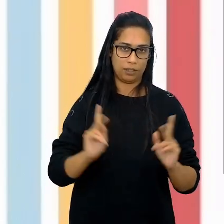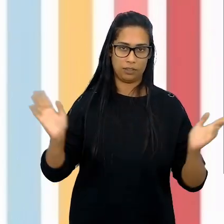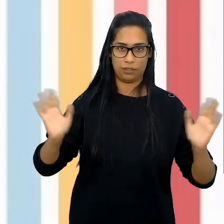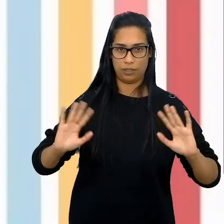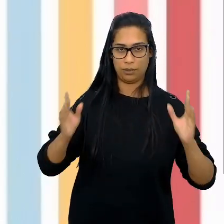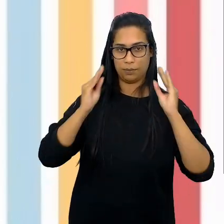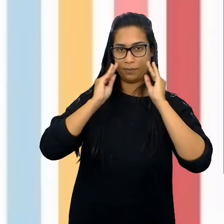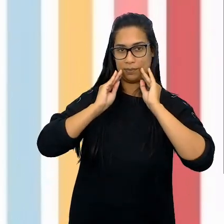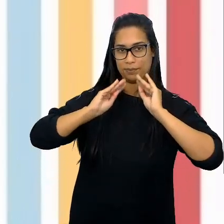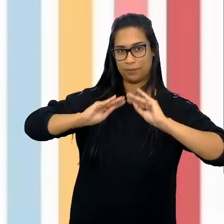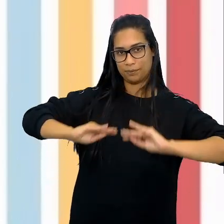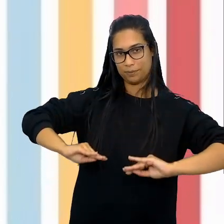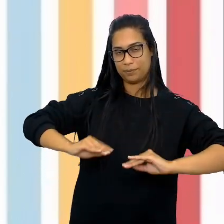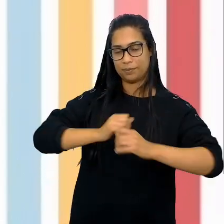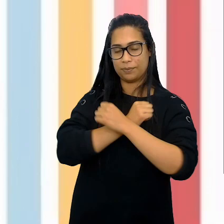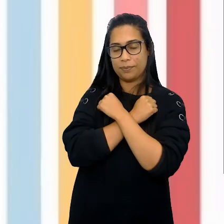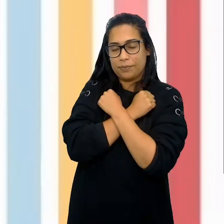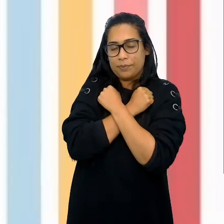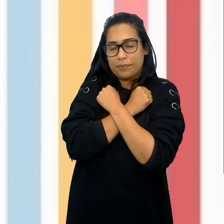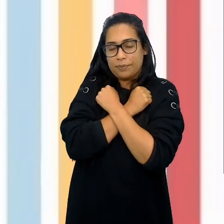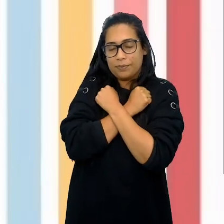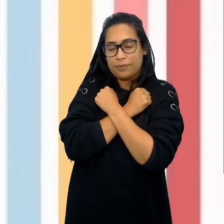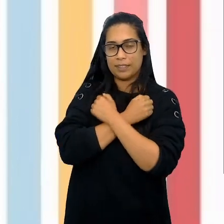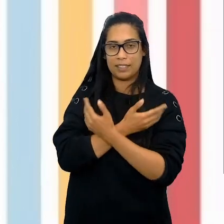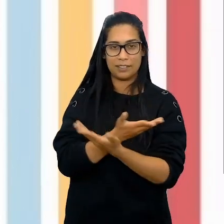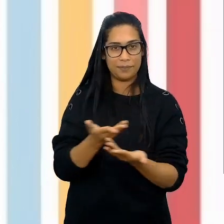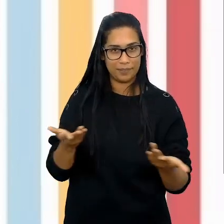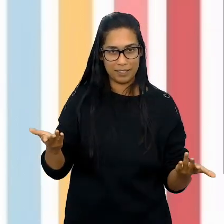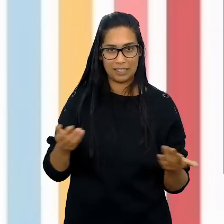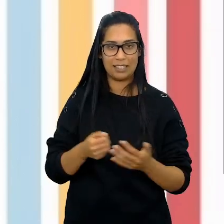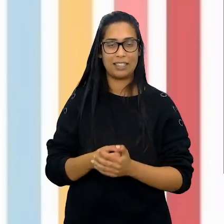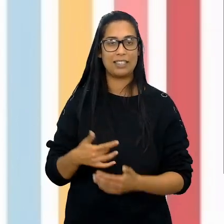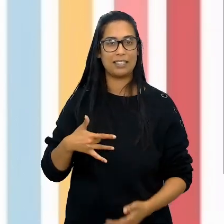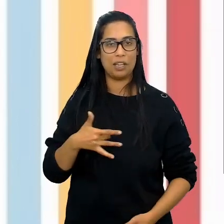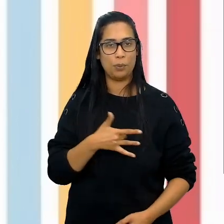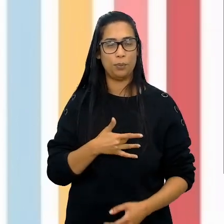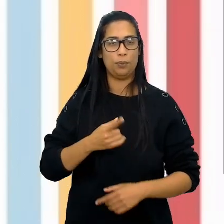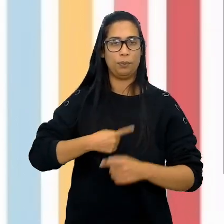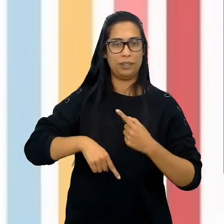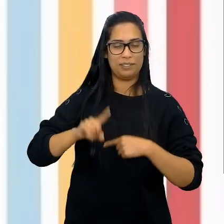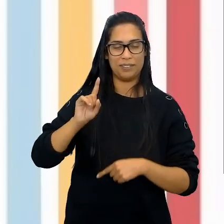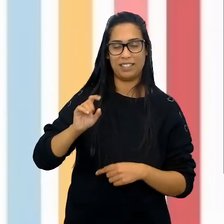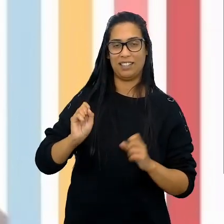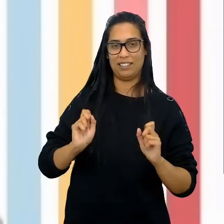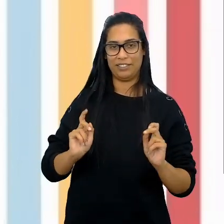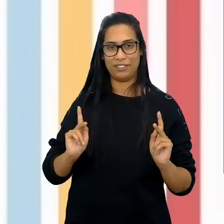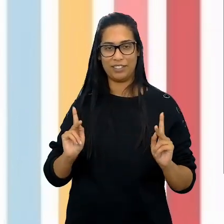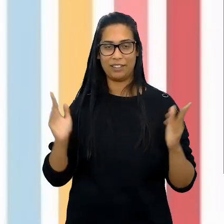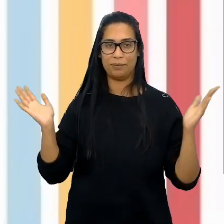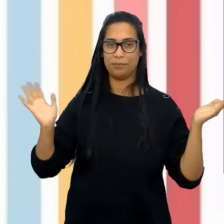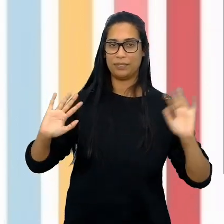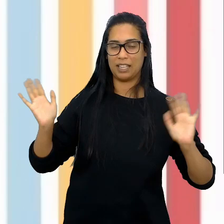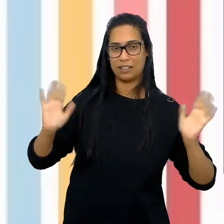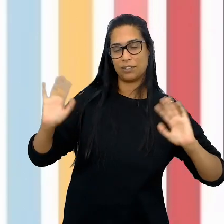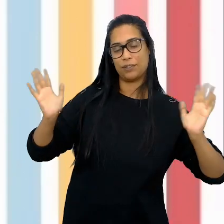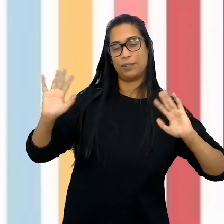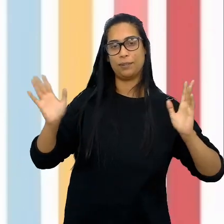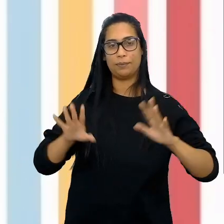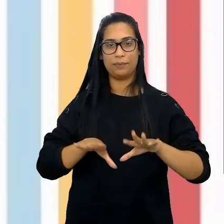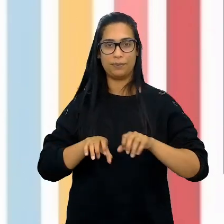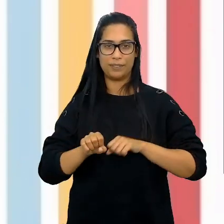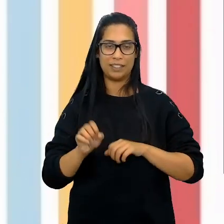fica aí agora meu forte abraço a todos vocês muita saúde à todos vocês e até a nossa próxima